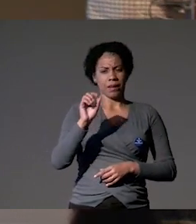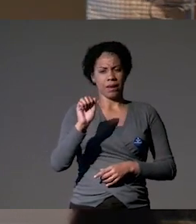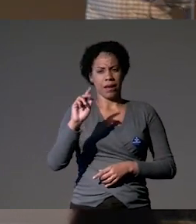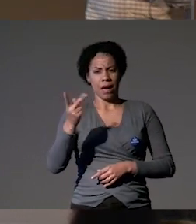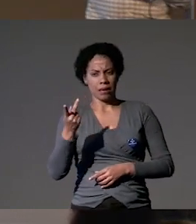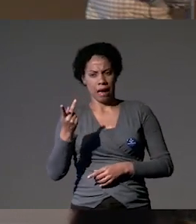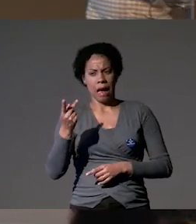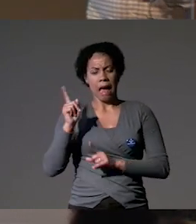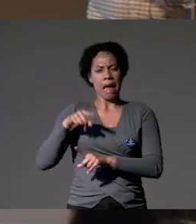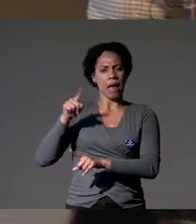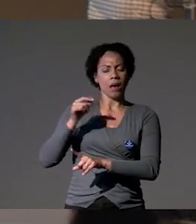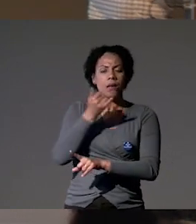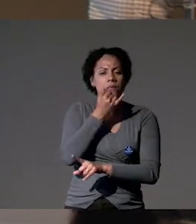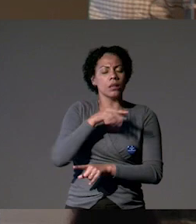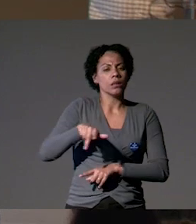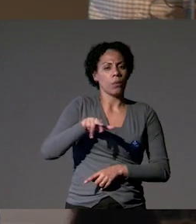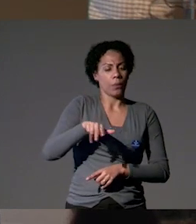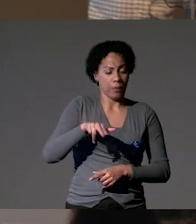tinham.